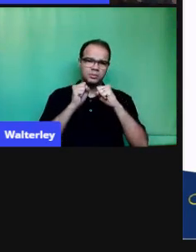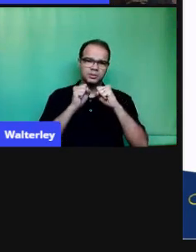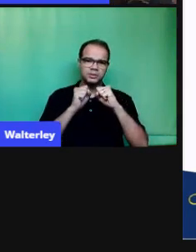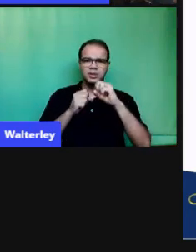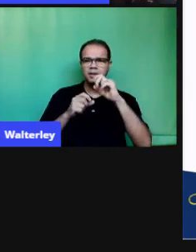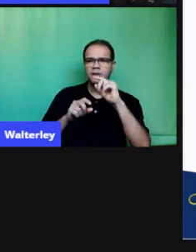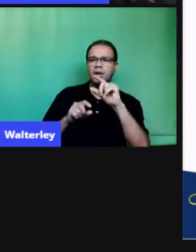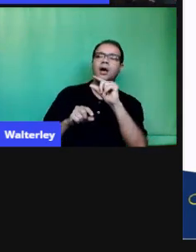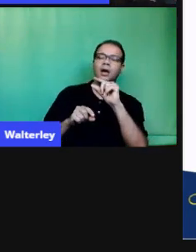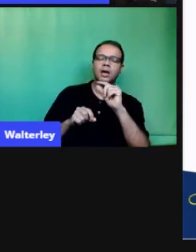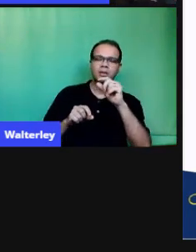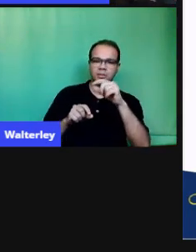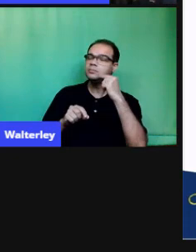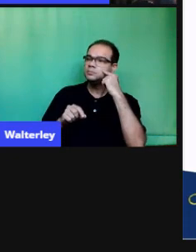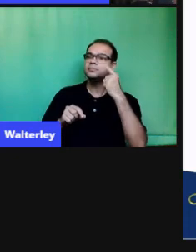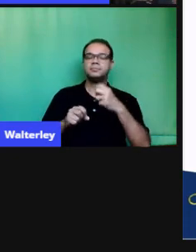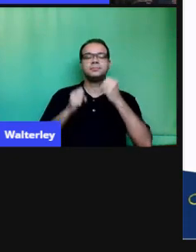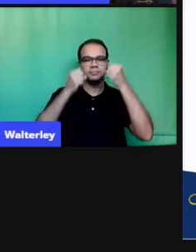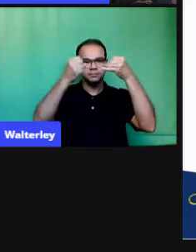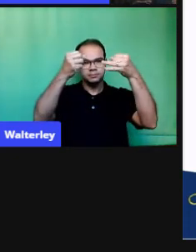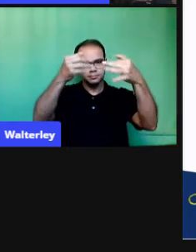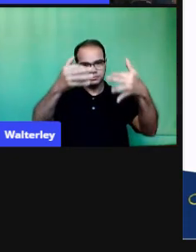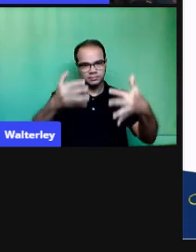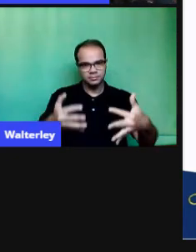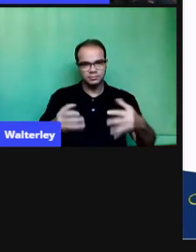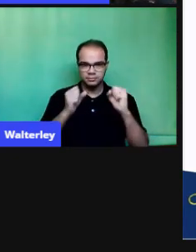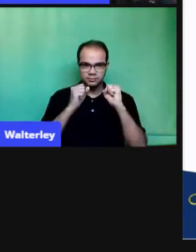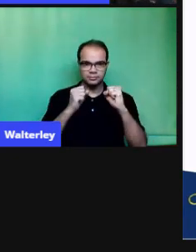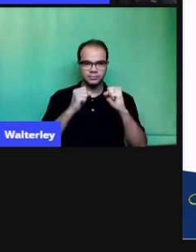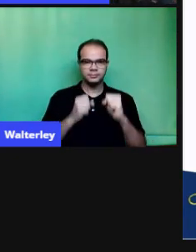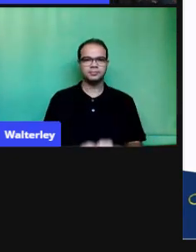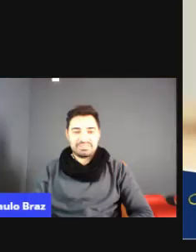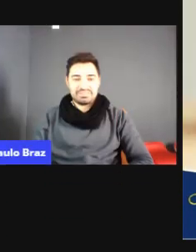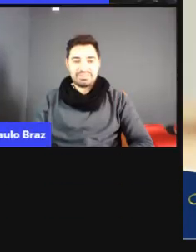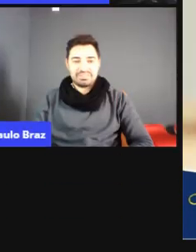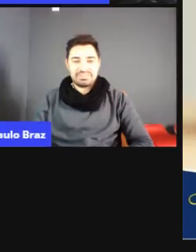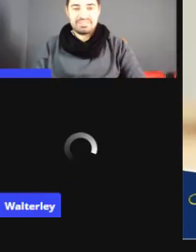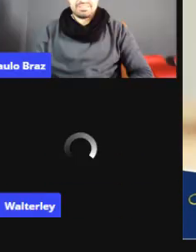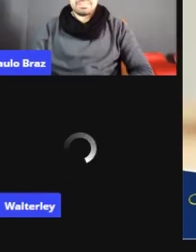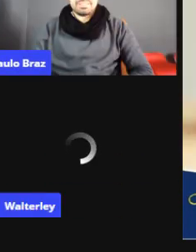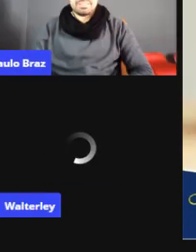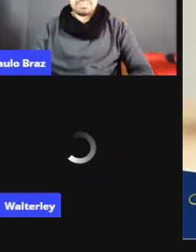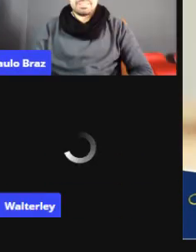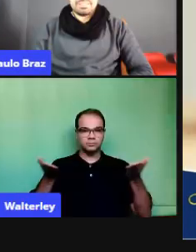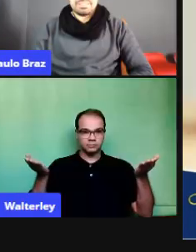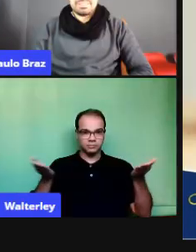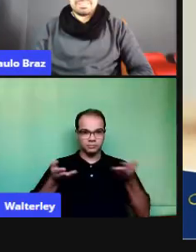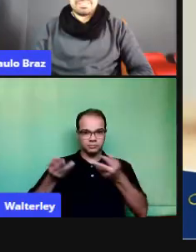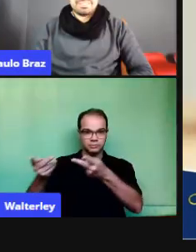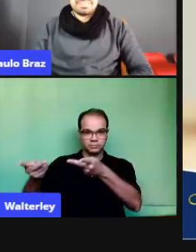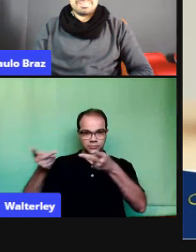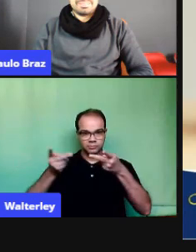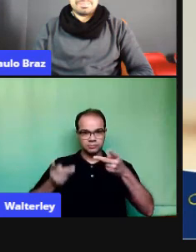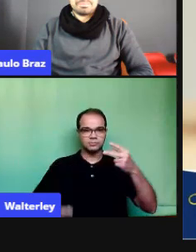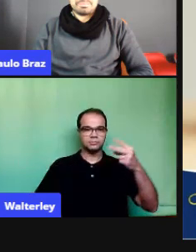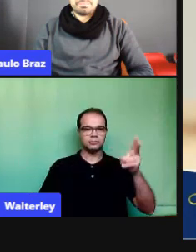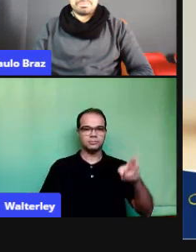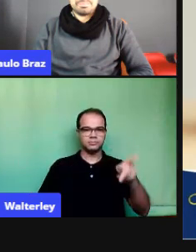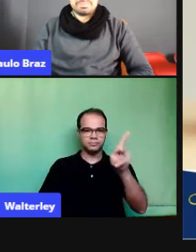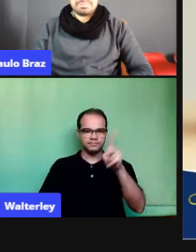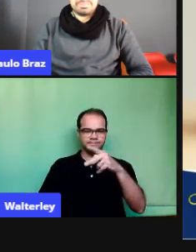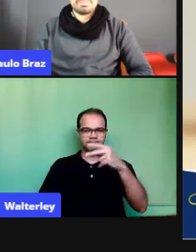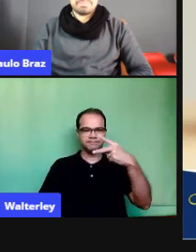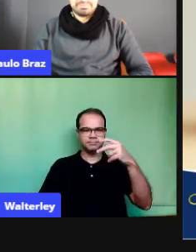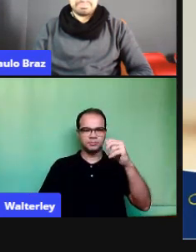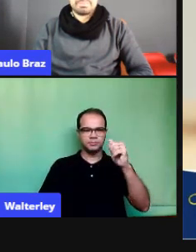tipos de enriquecimento que a gente pode fazer para os nossos gatos. Obrigada. Então eu chamo o professor Paulo, né, que vai falar